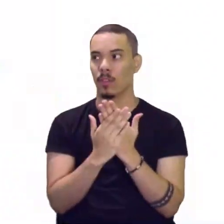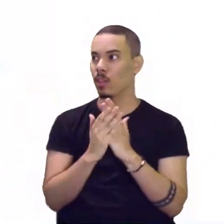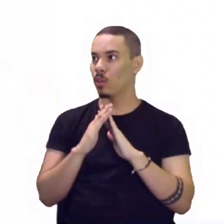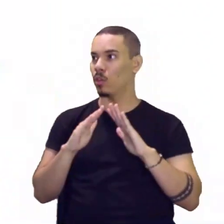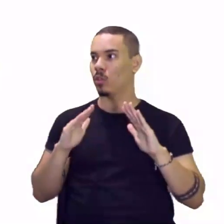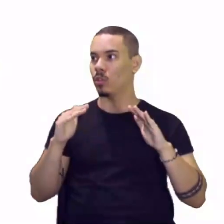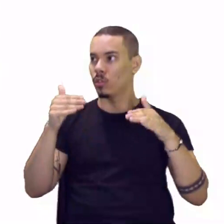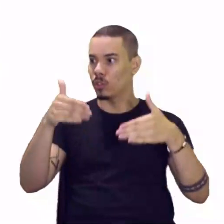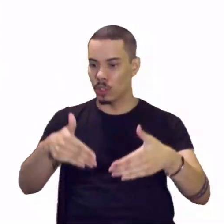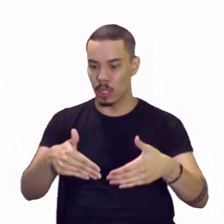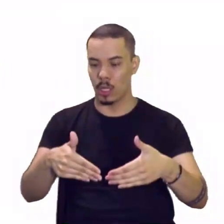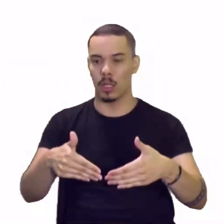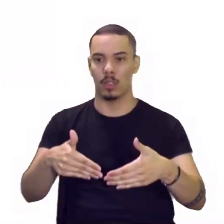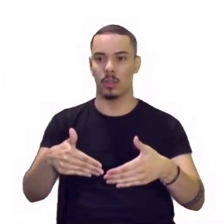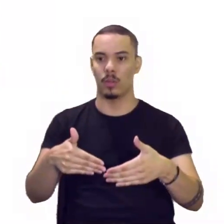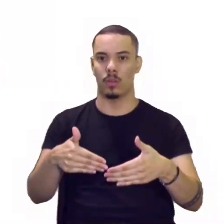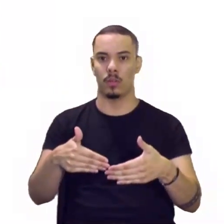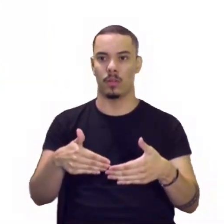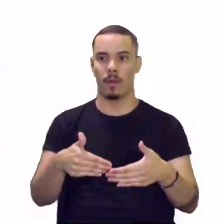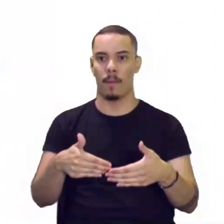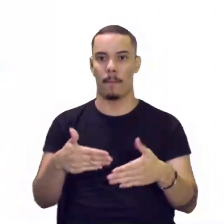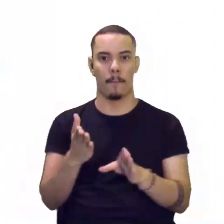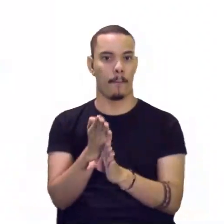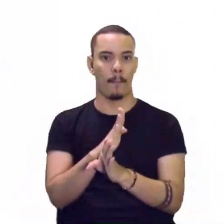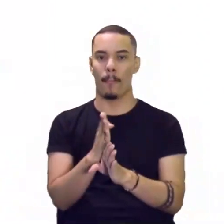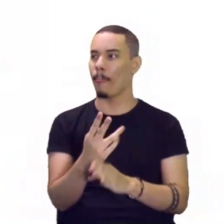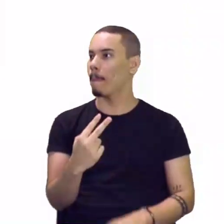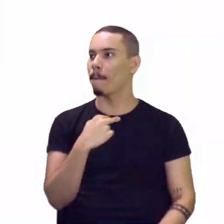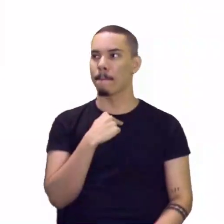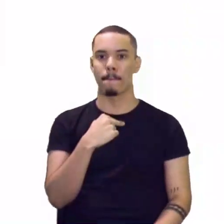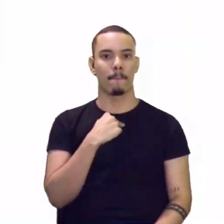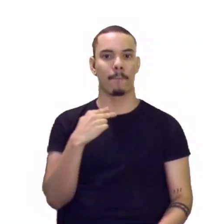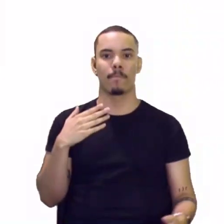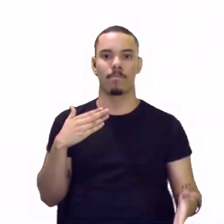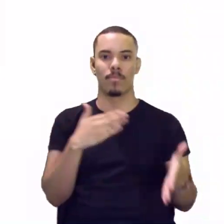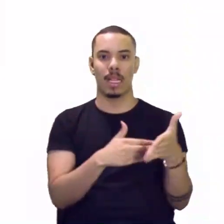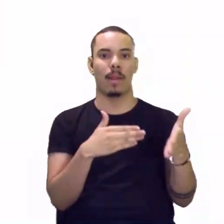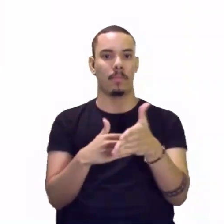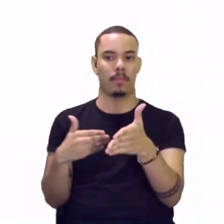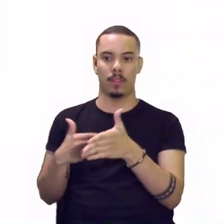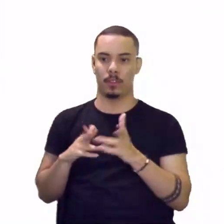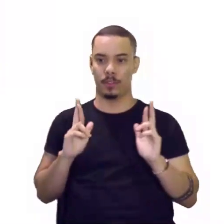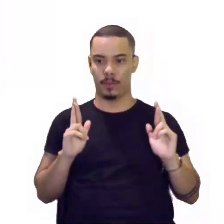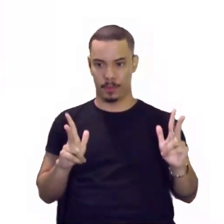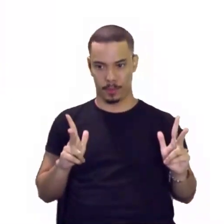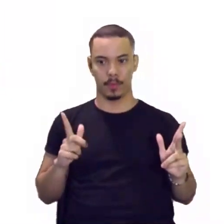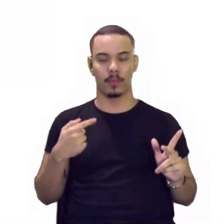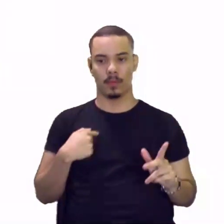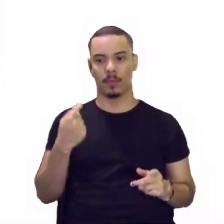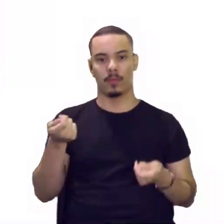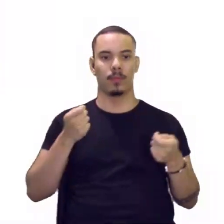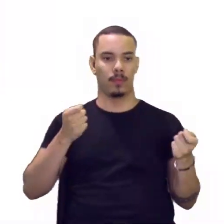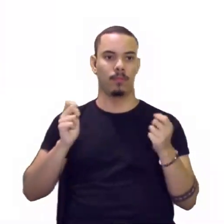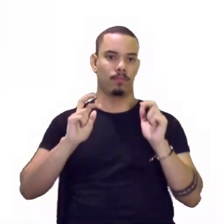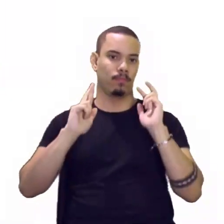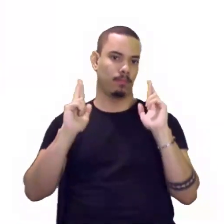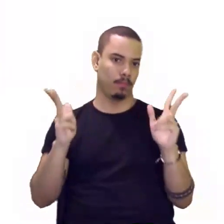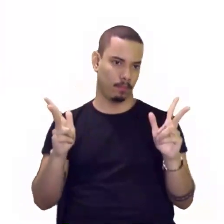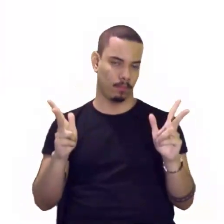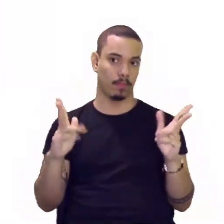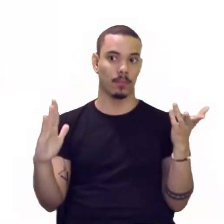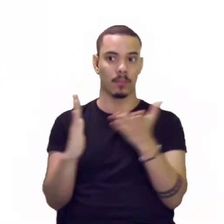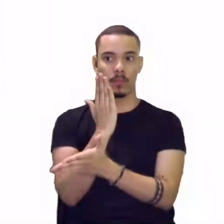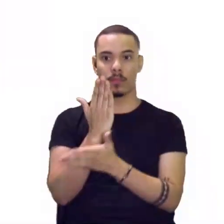chegando, né, a fronteira ali. Não pode se confundir com limites, né? Muito bem. Então, são coisas diferentes. Beleza?